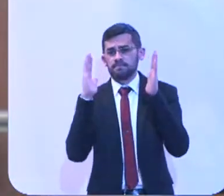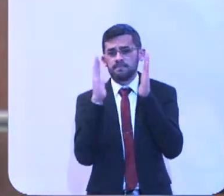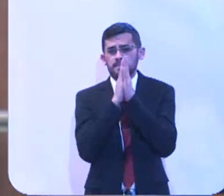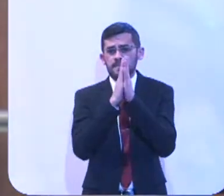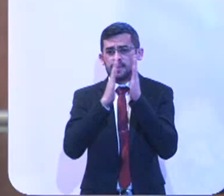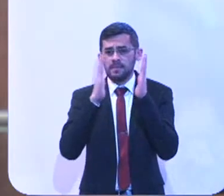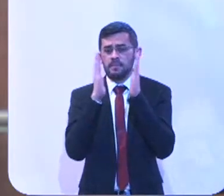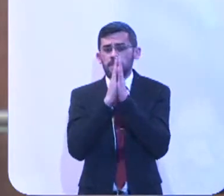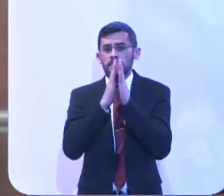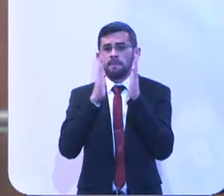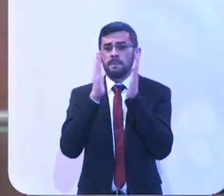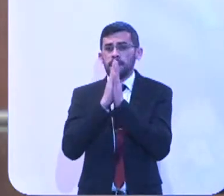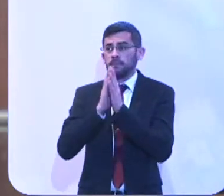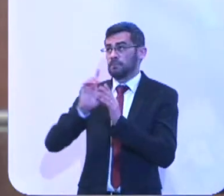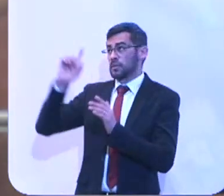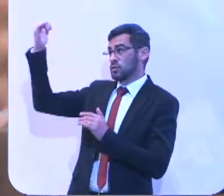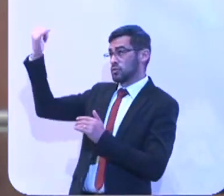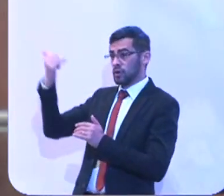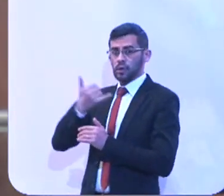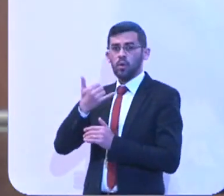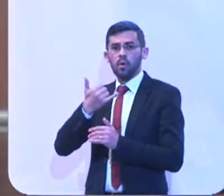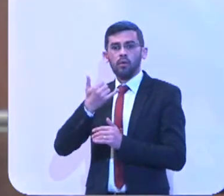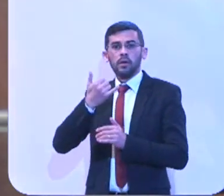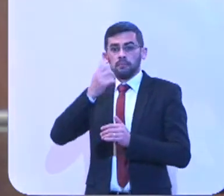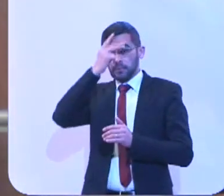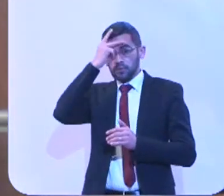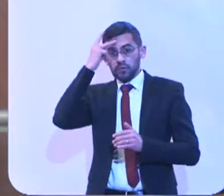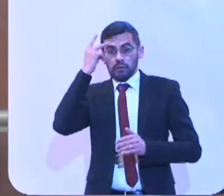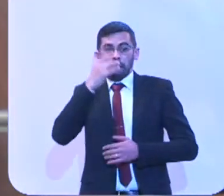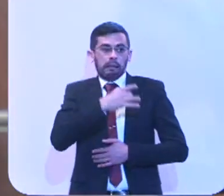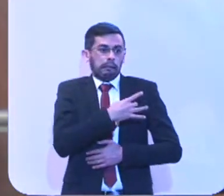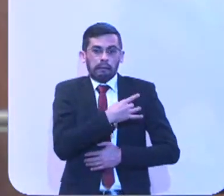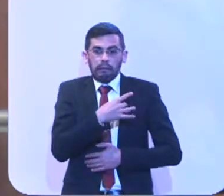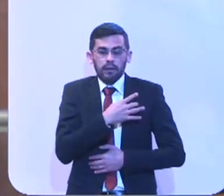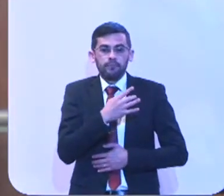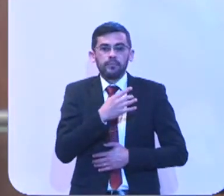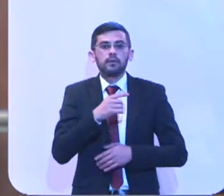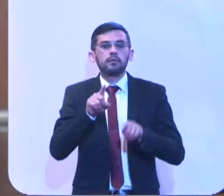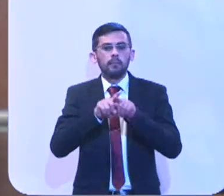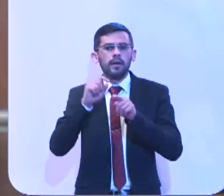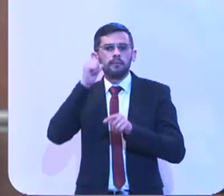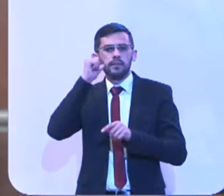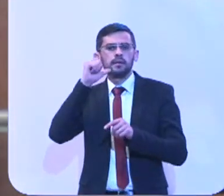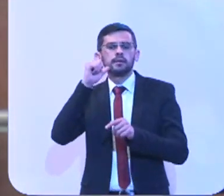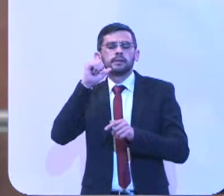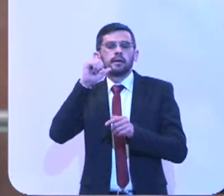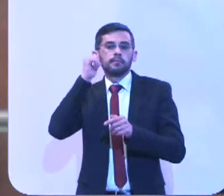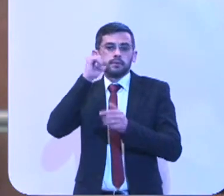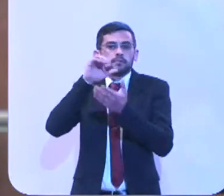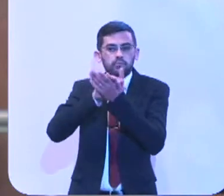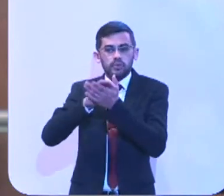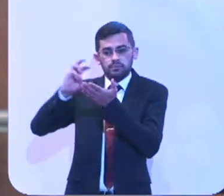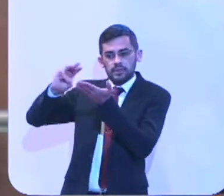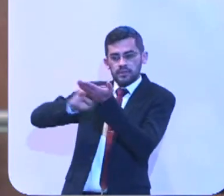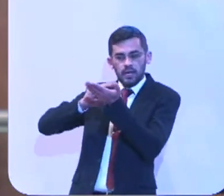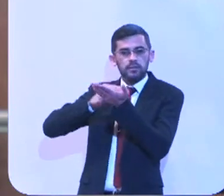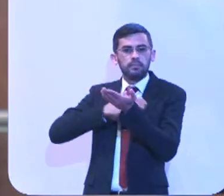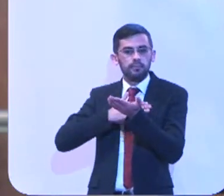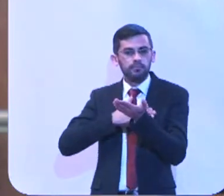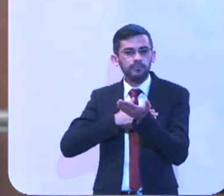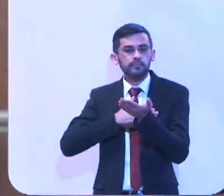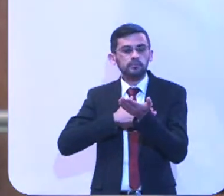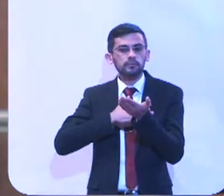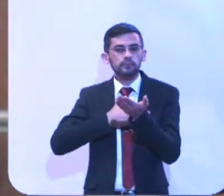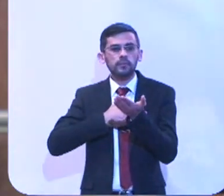E Deus me levou a orar para pessoas que estão tendo crise de pânico. E a minha esposa me mandou mensagem no final do culto. Tinha uma senhora